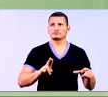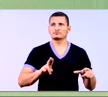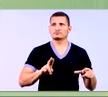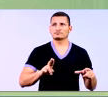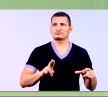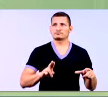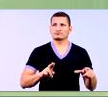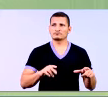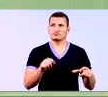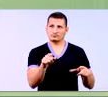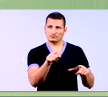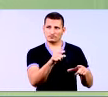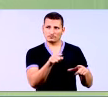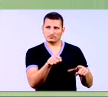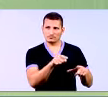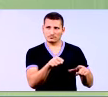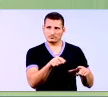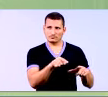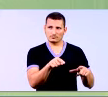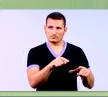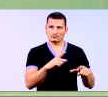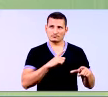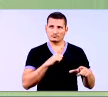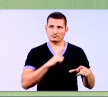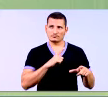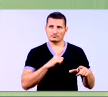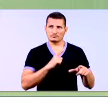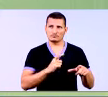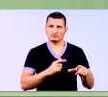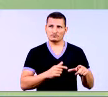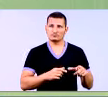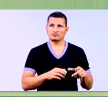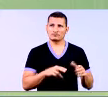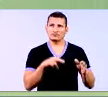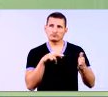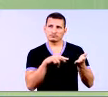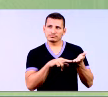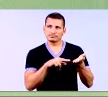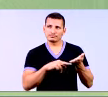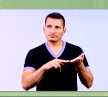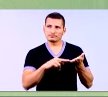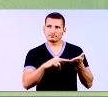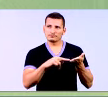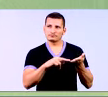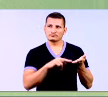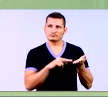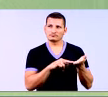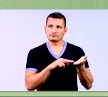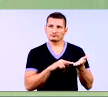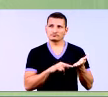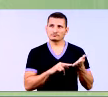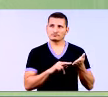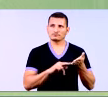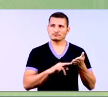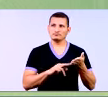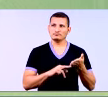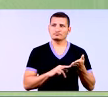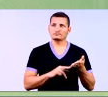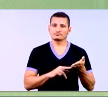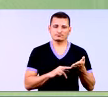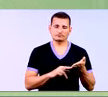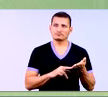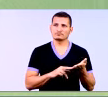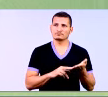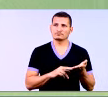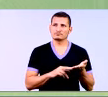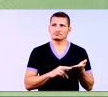os conectores de entrada e saída. Ó, está conectado aonde? Pela placa-mãe, tá vendo? Pelas trilhas da placa-mãe. Aqui eu tenho a